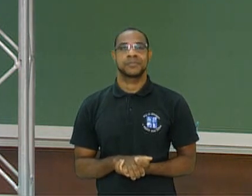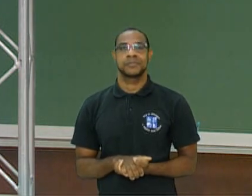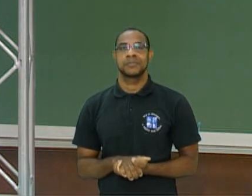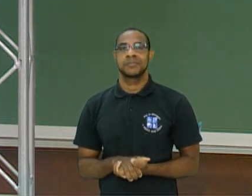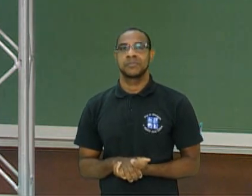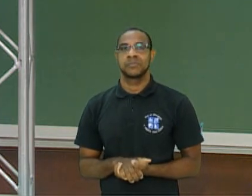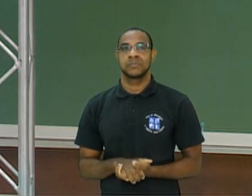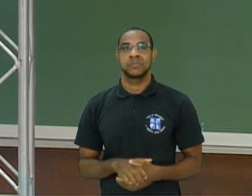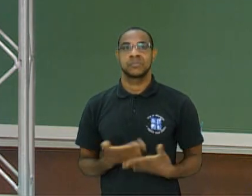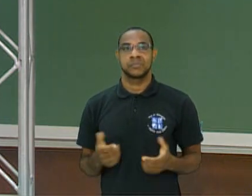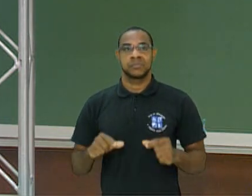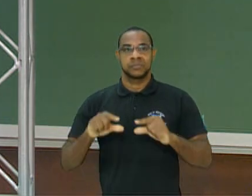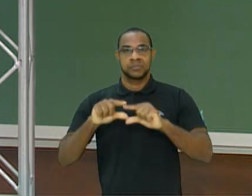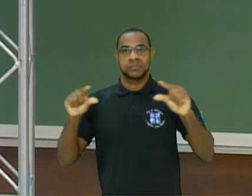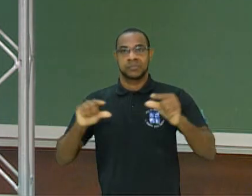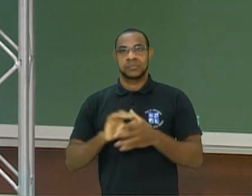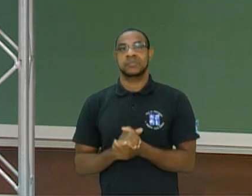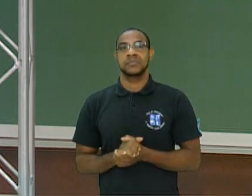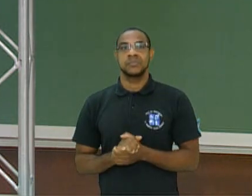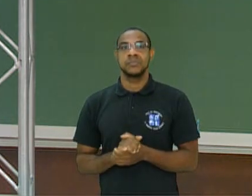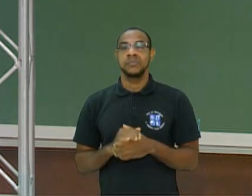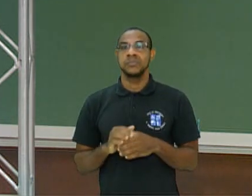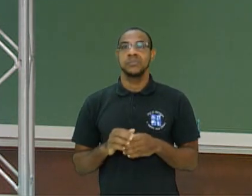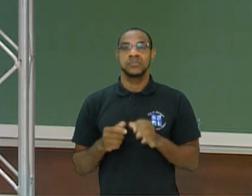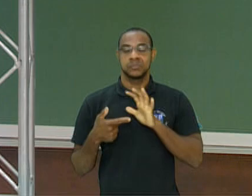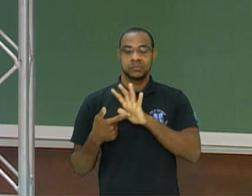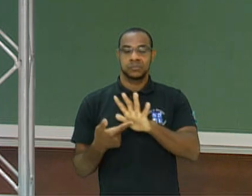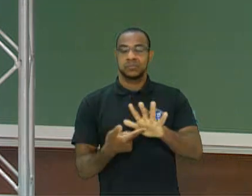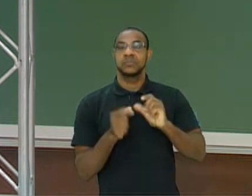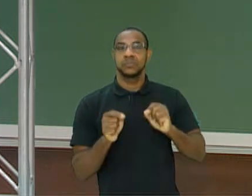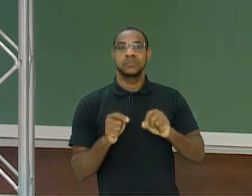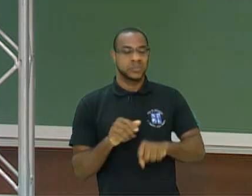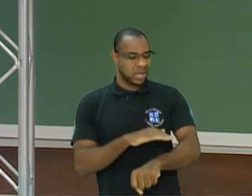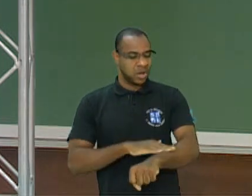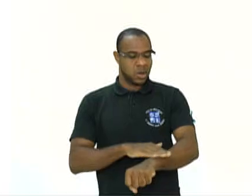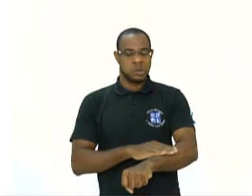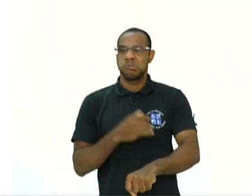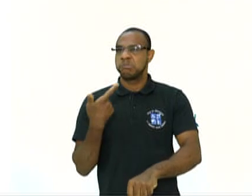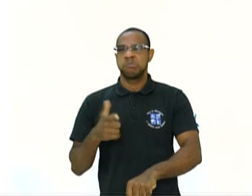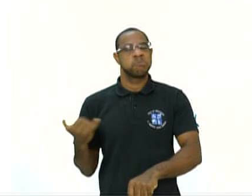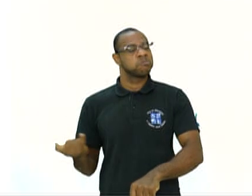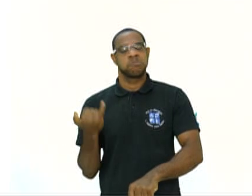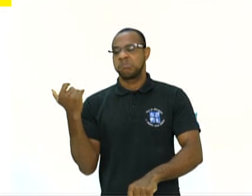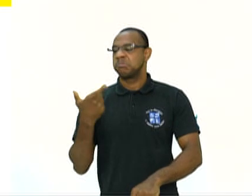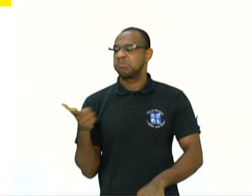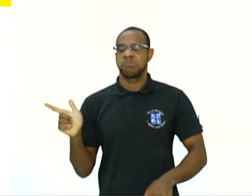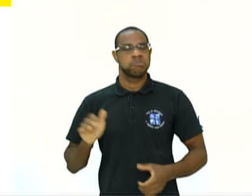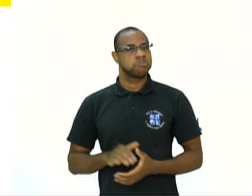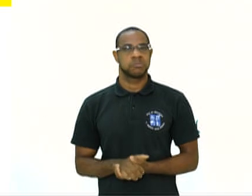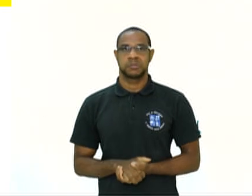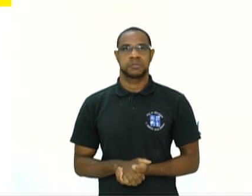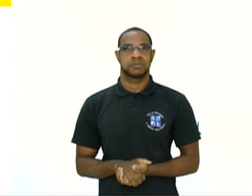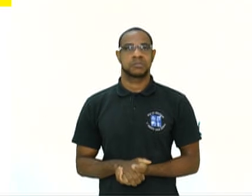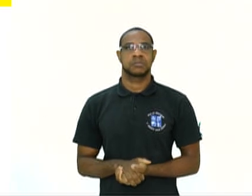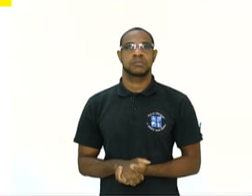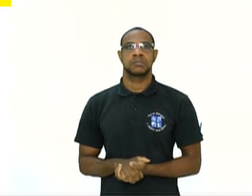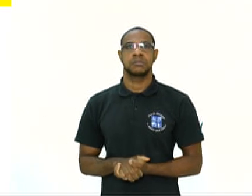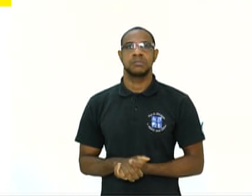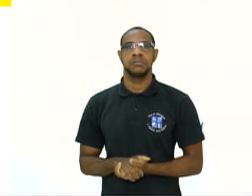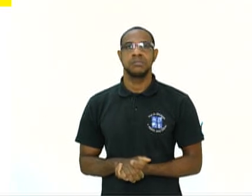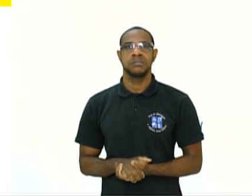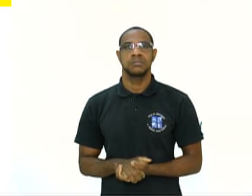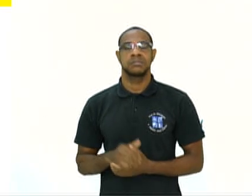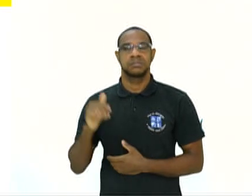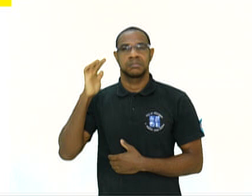matter. Então na frase, o cantor mostra que a cor da pele não importa, ok? Food for